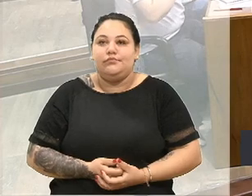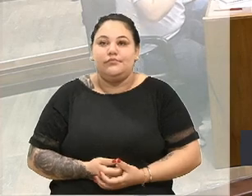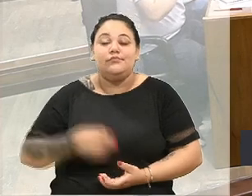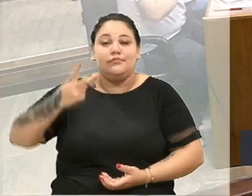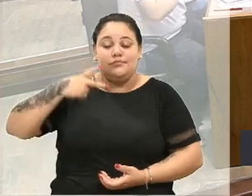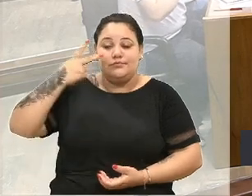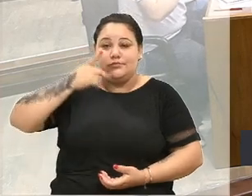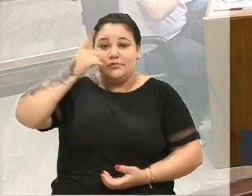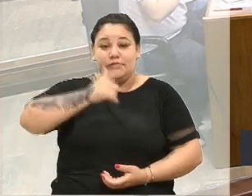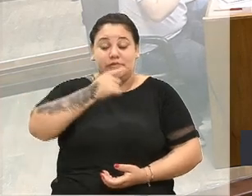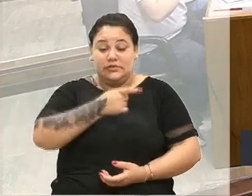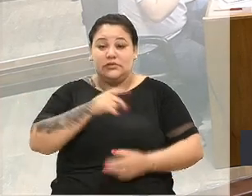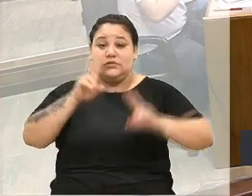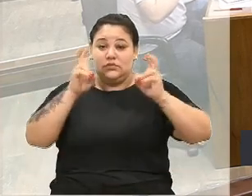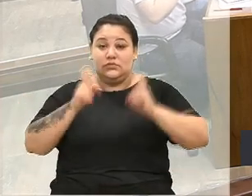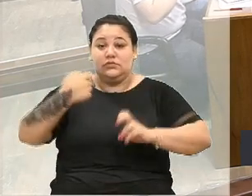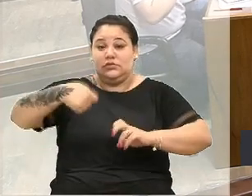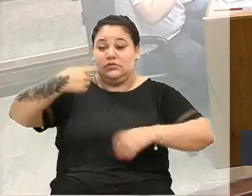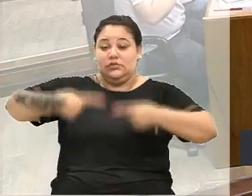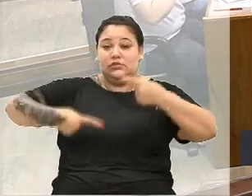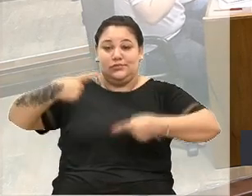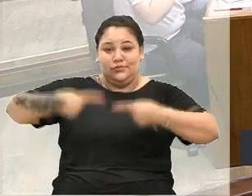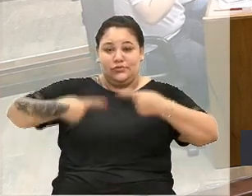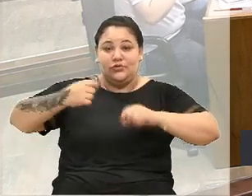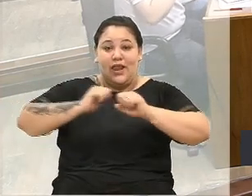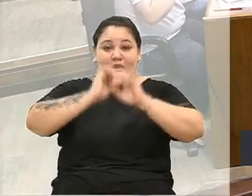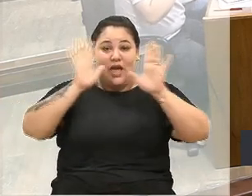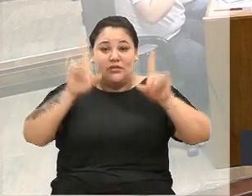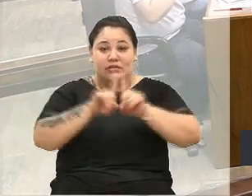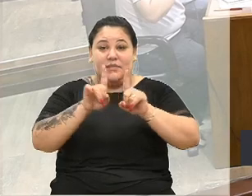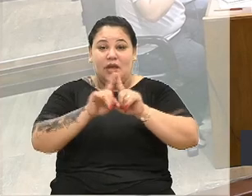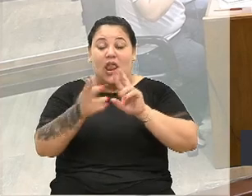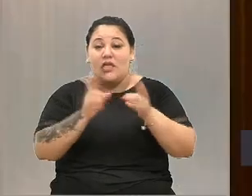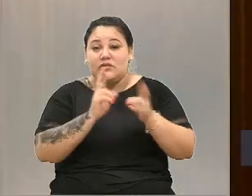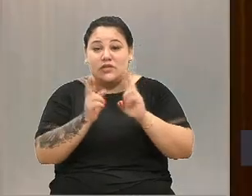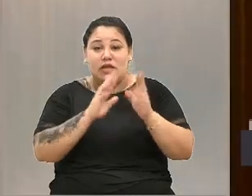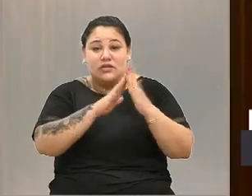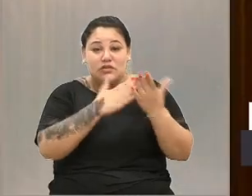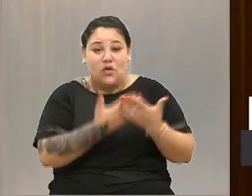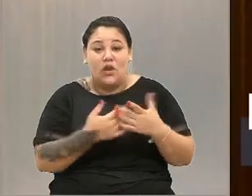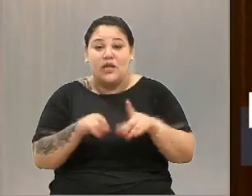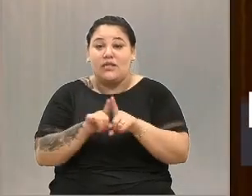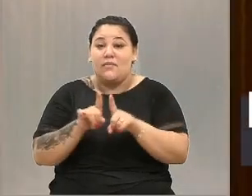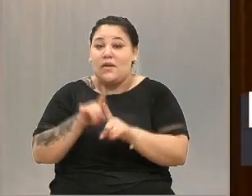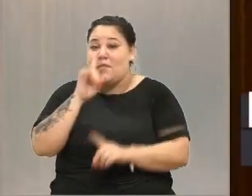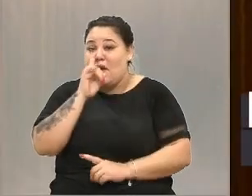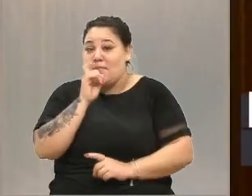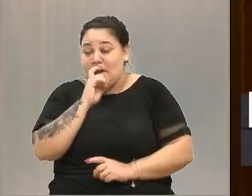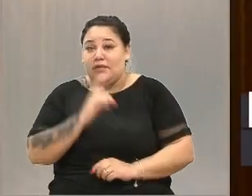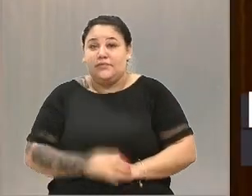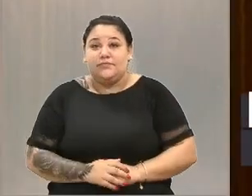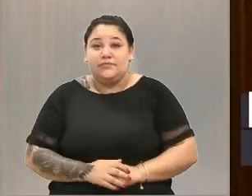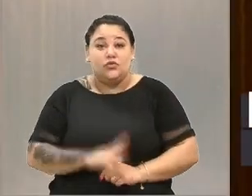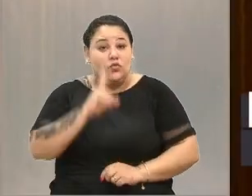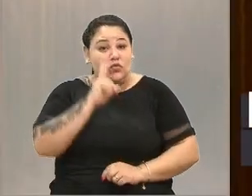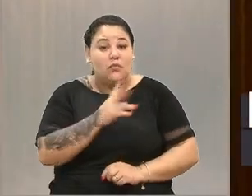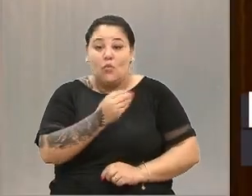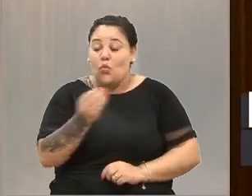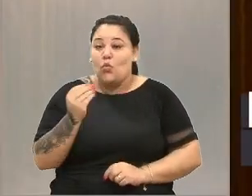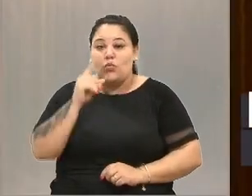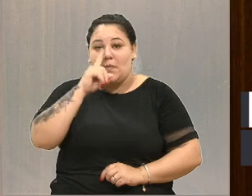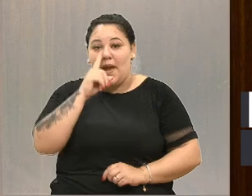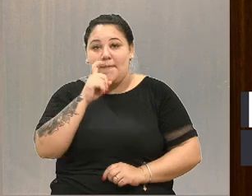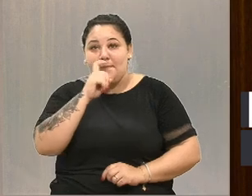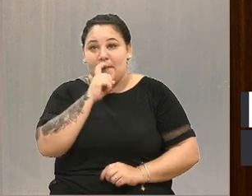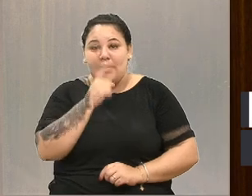muito bem debatido com relação às escolas e com relação aos pais também. quantos dos pais dessas crianças vão para